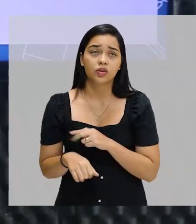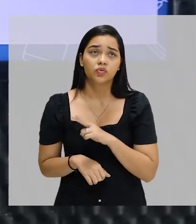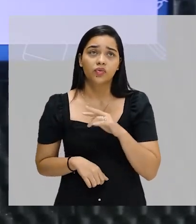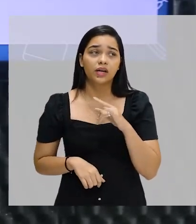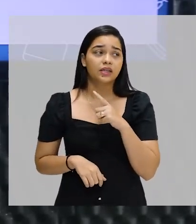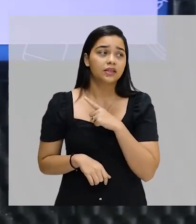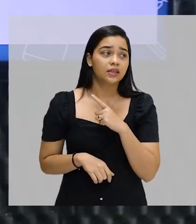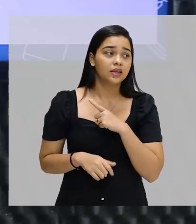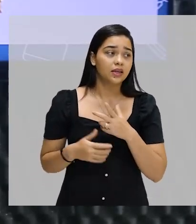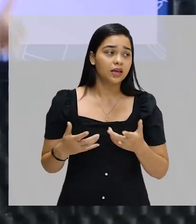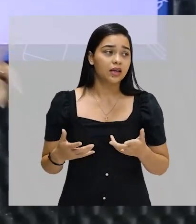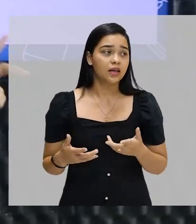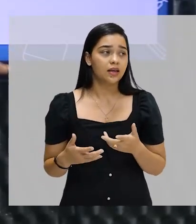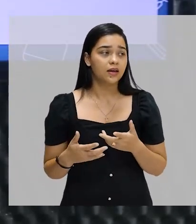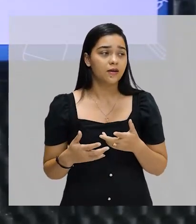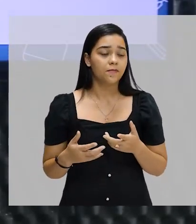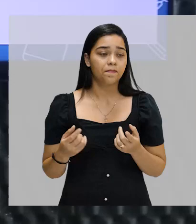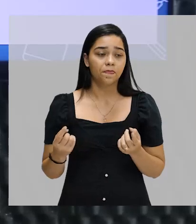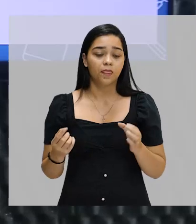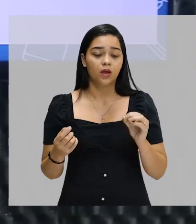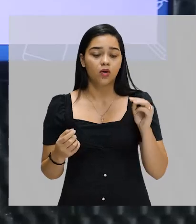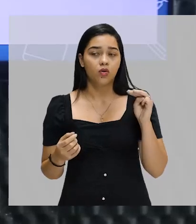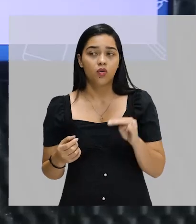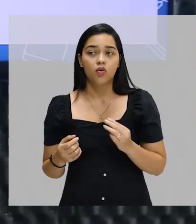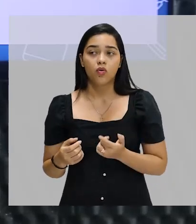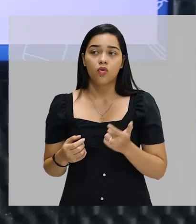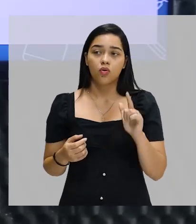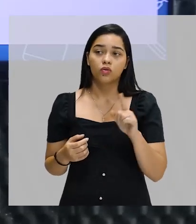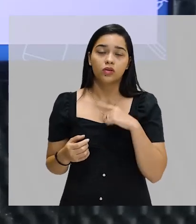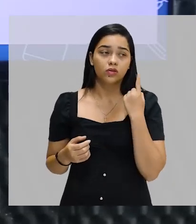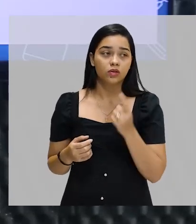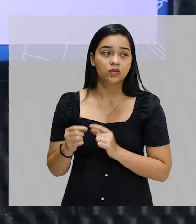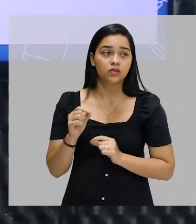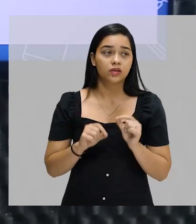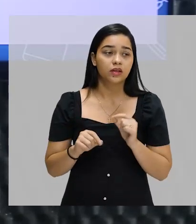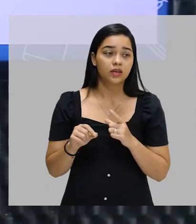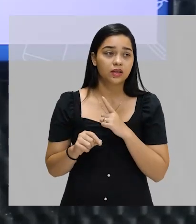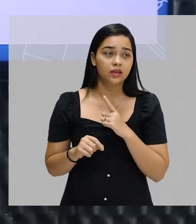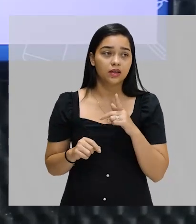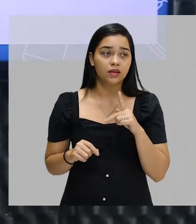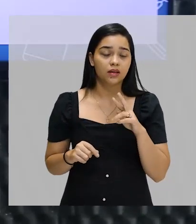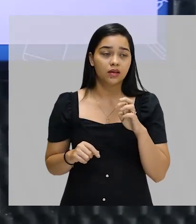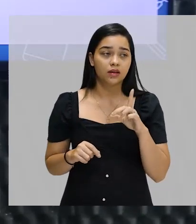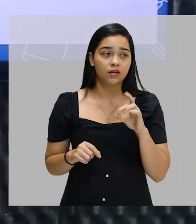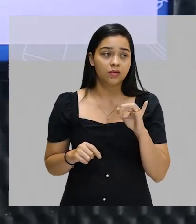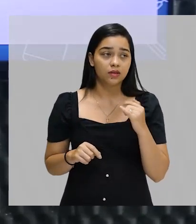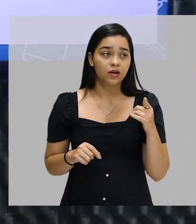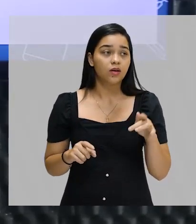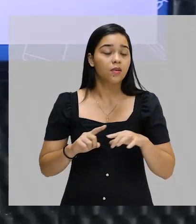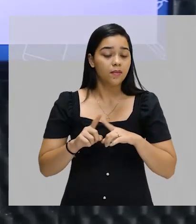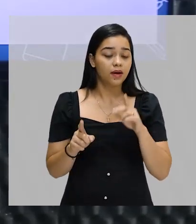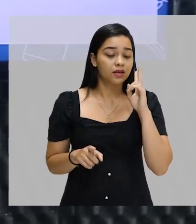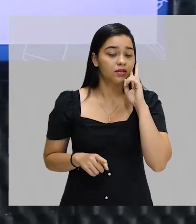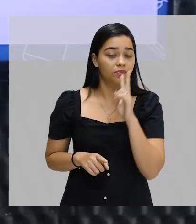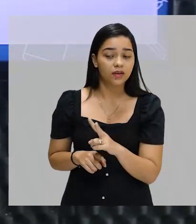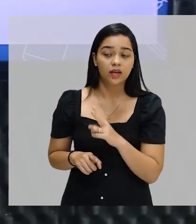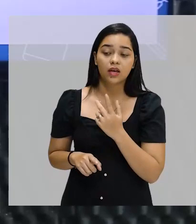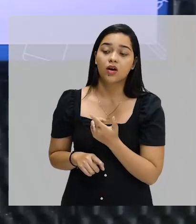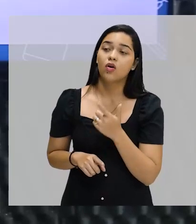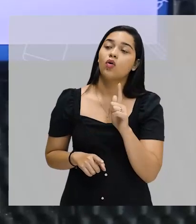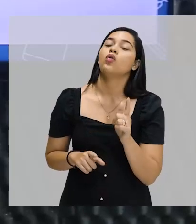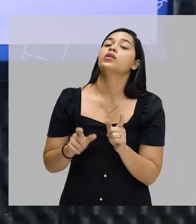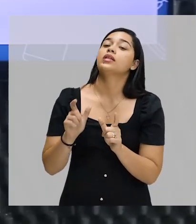ver com outra função que não seja uma preposição. Agora, você vai ver